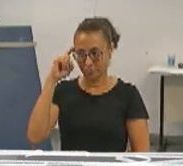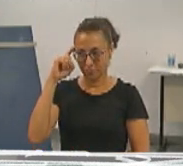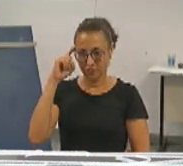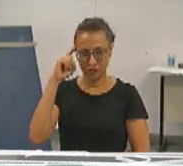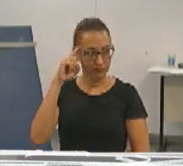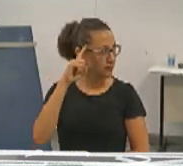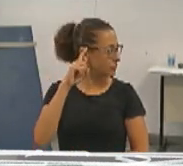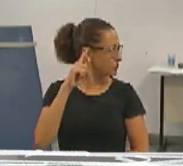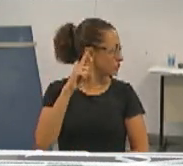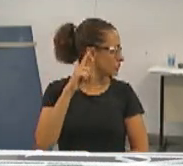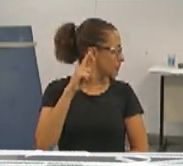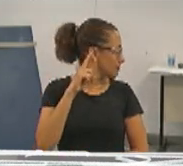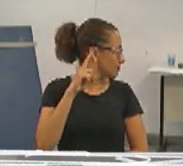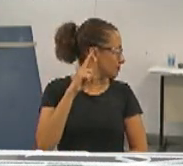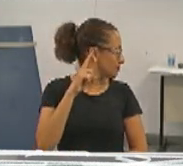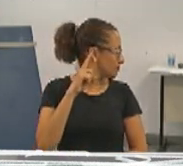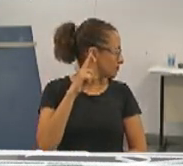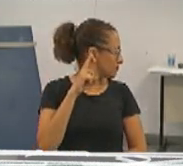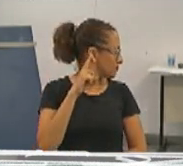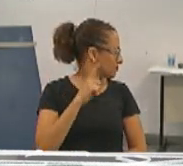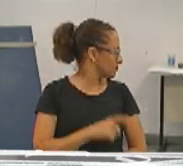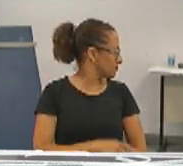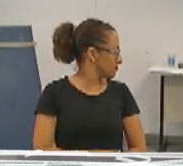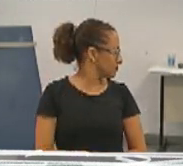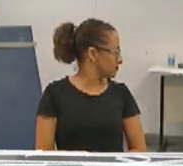posso afirmar dessa vez?